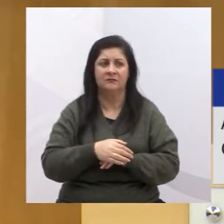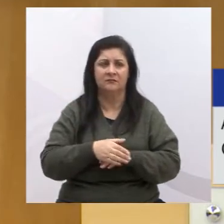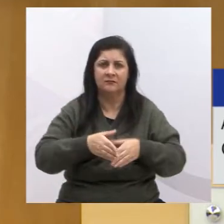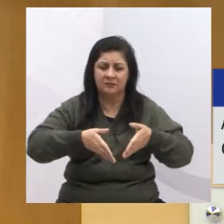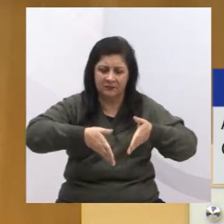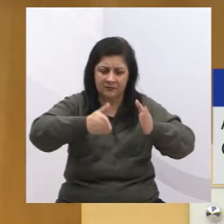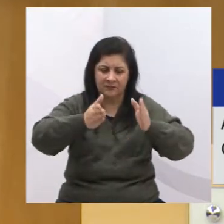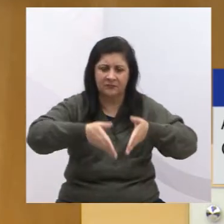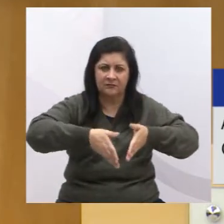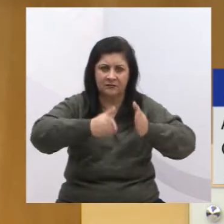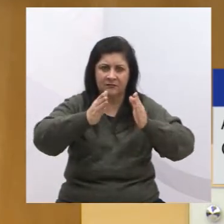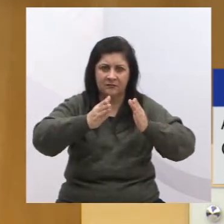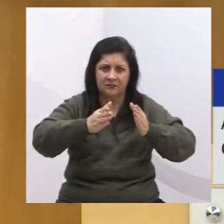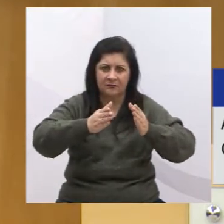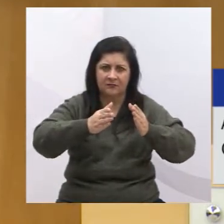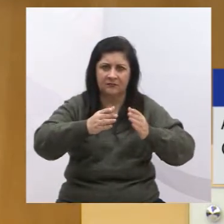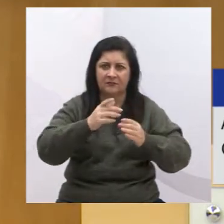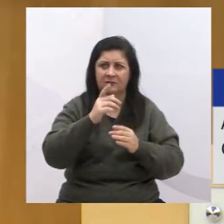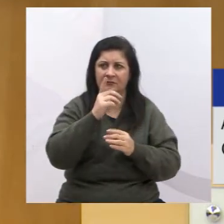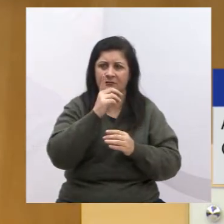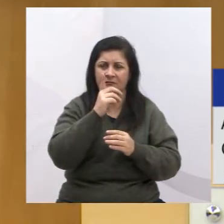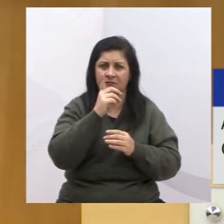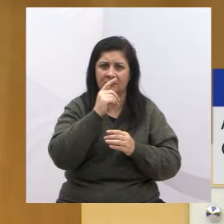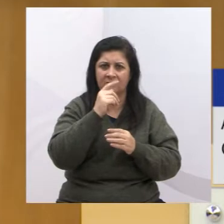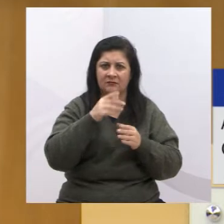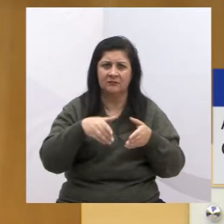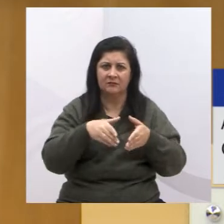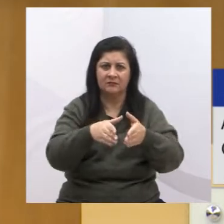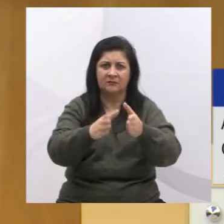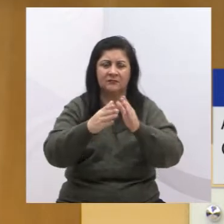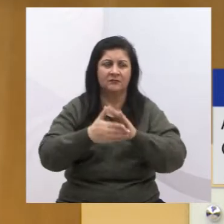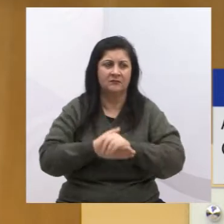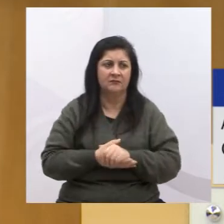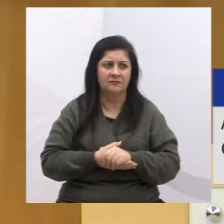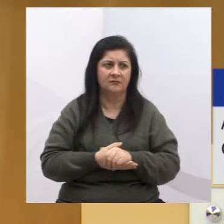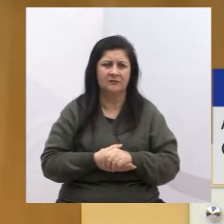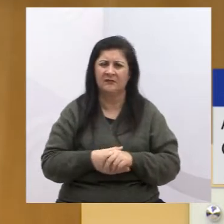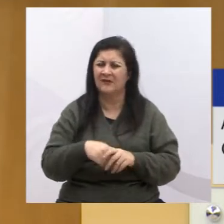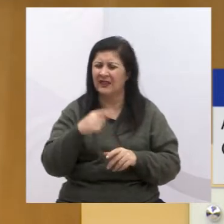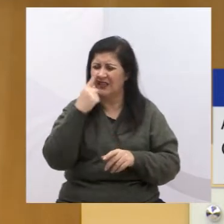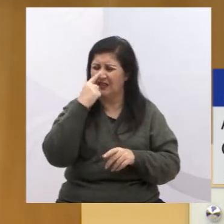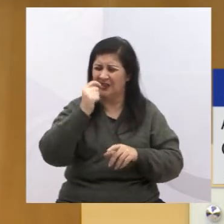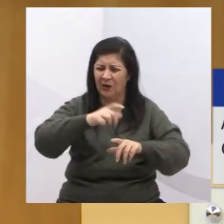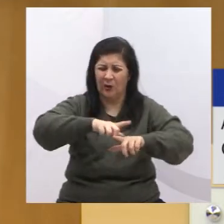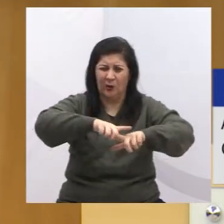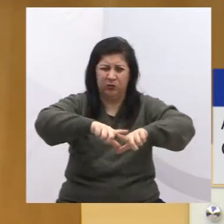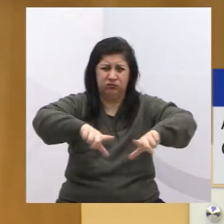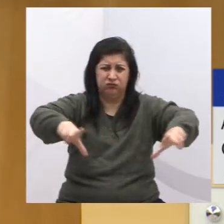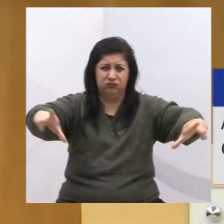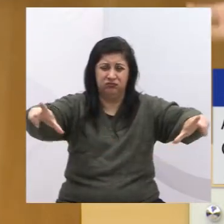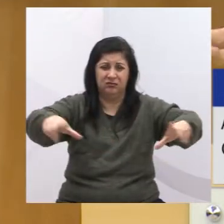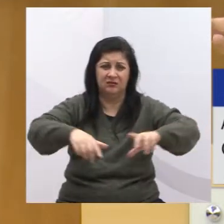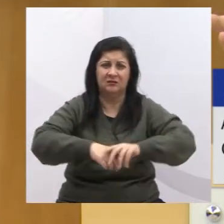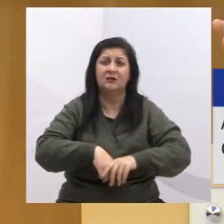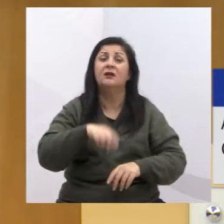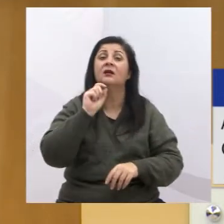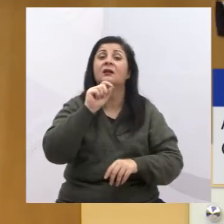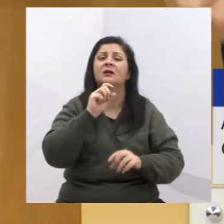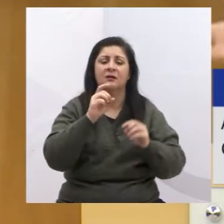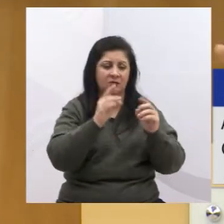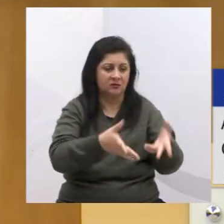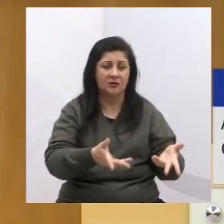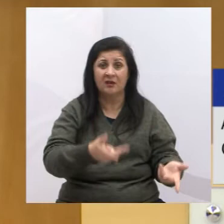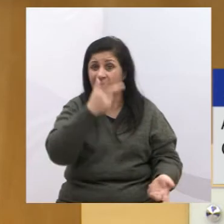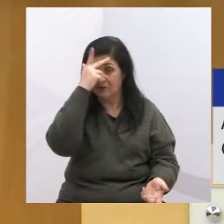do Rio Comprido, Boa Vontade, virou um lixão perto do clube. E quem descarta isso? São as